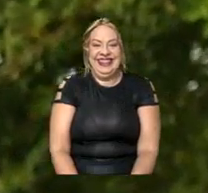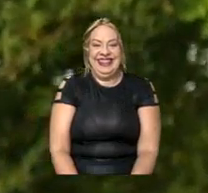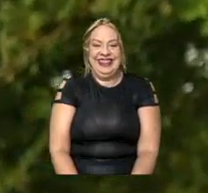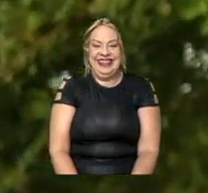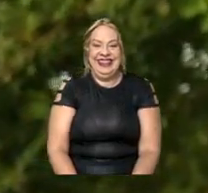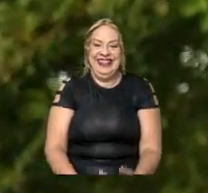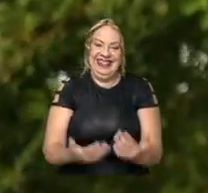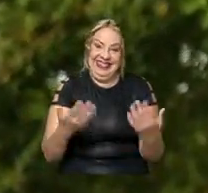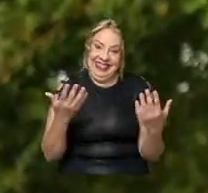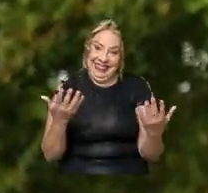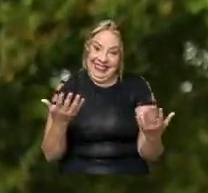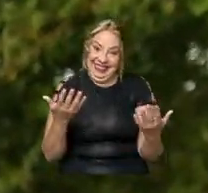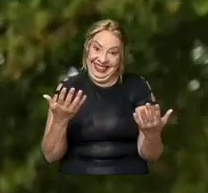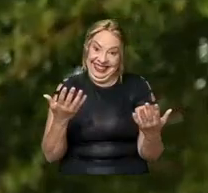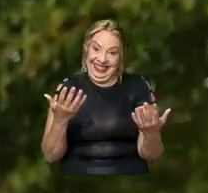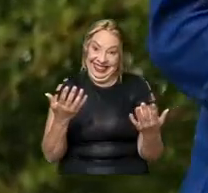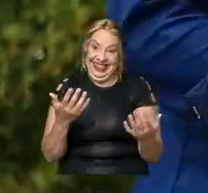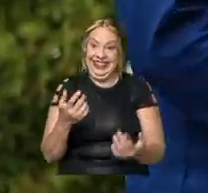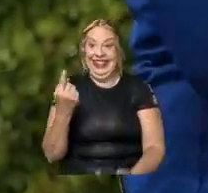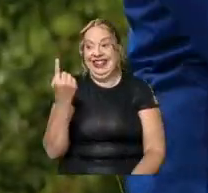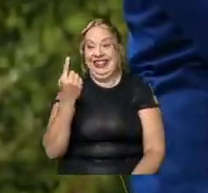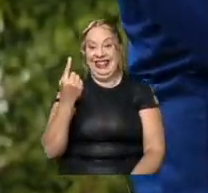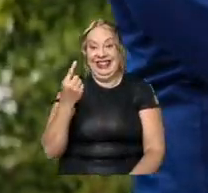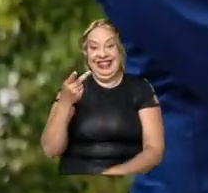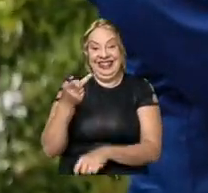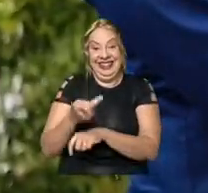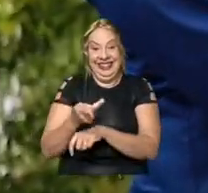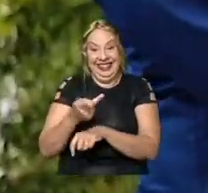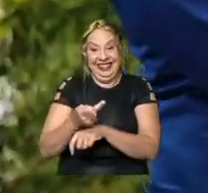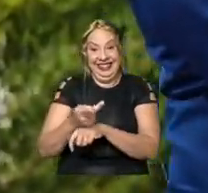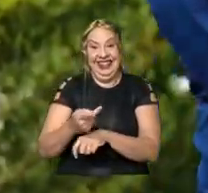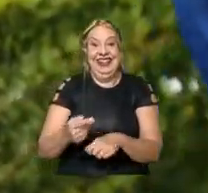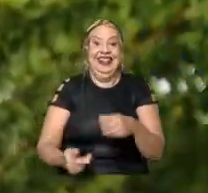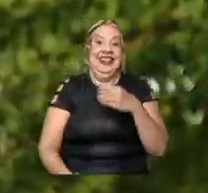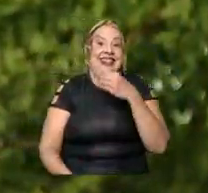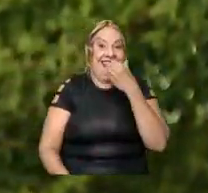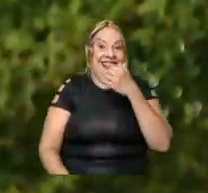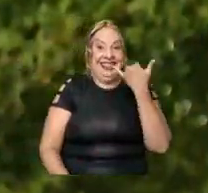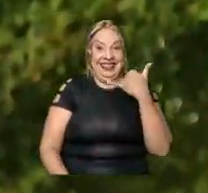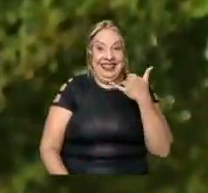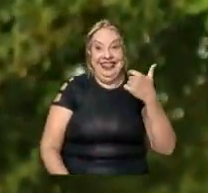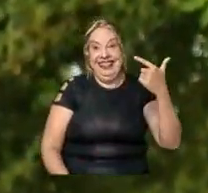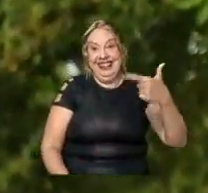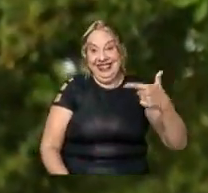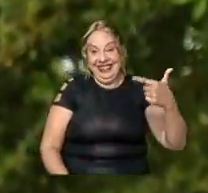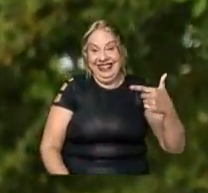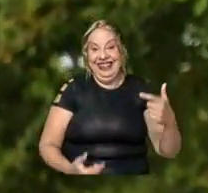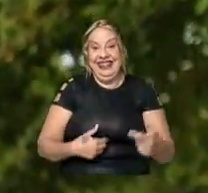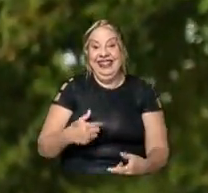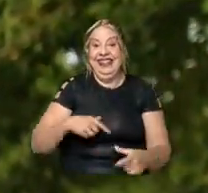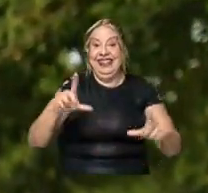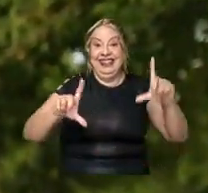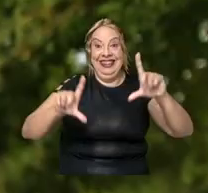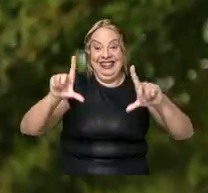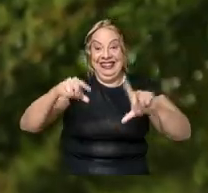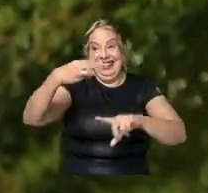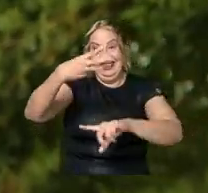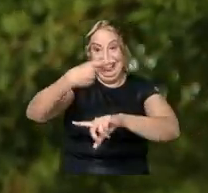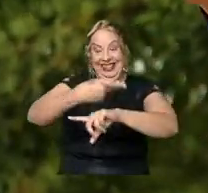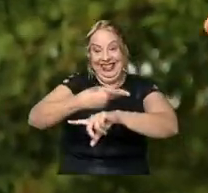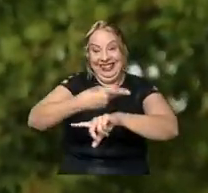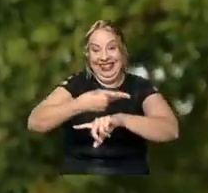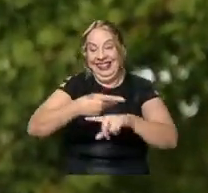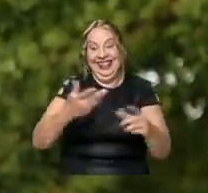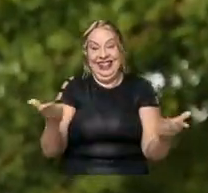Gente, teve dinheiro no primeiro, teve iPhone no segundo e teve Smart TV no terceiro.